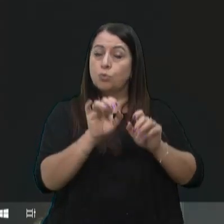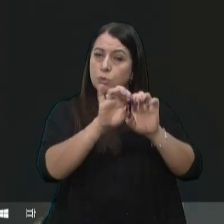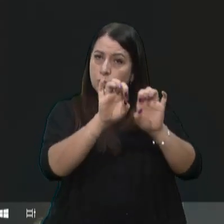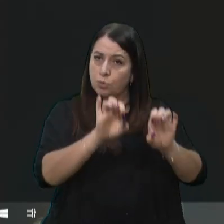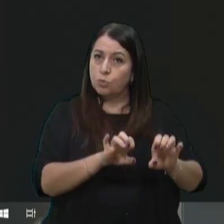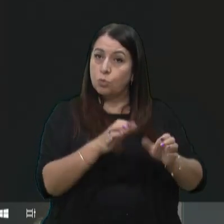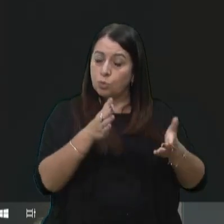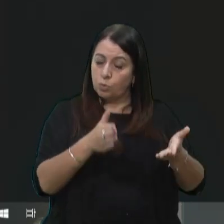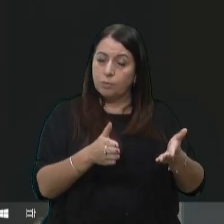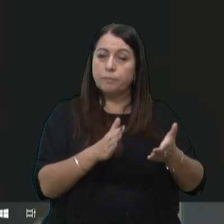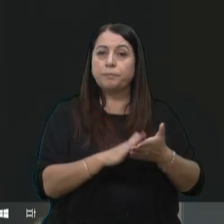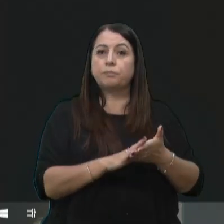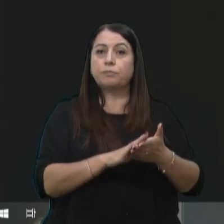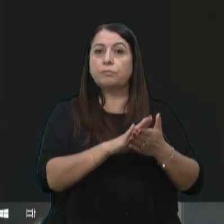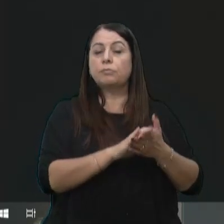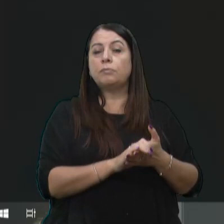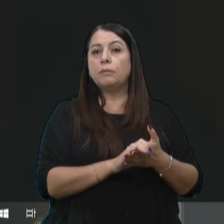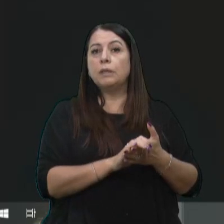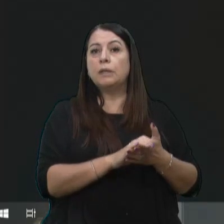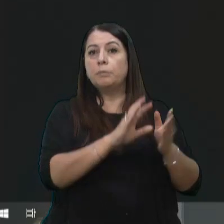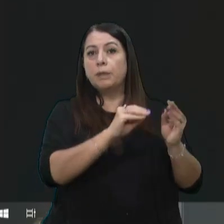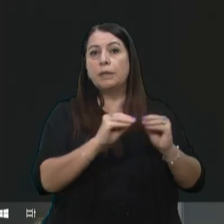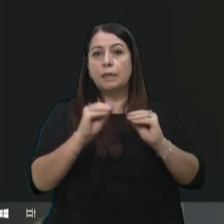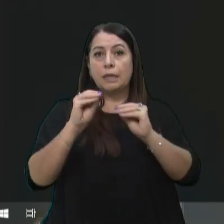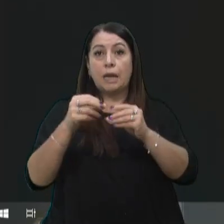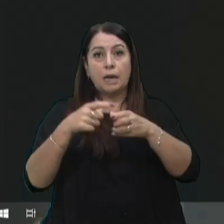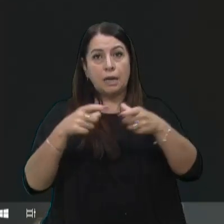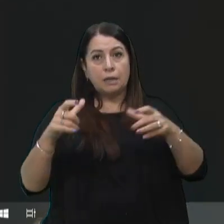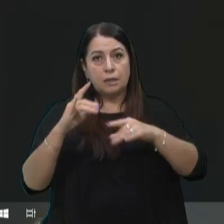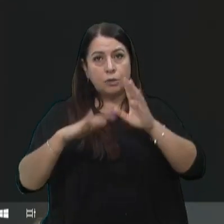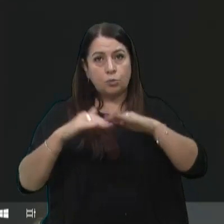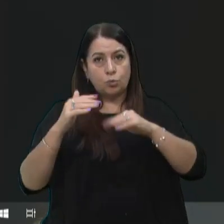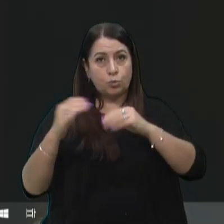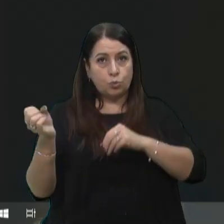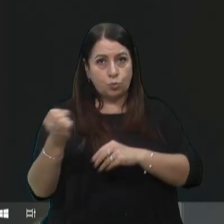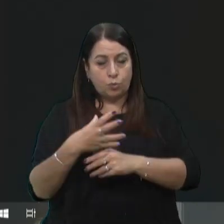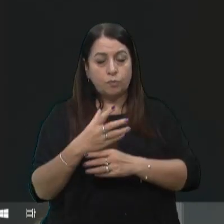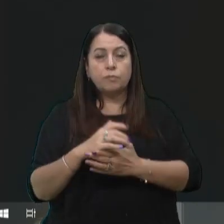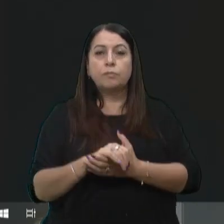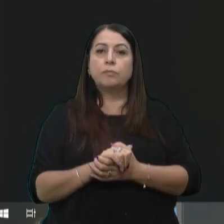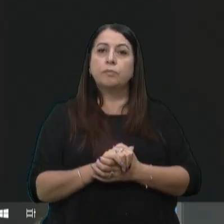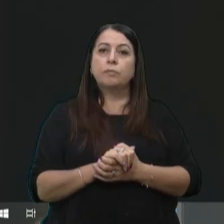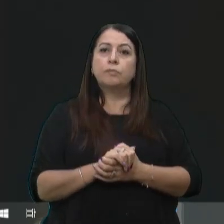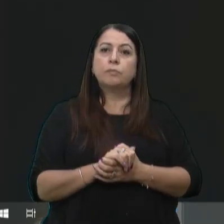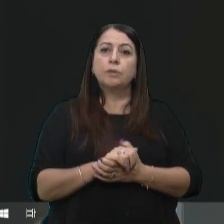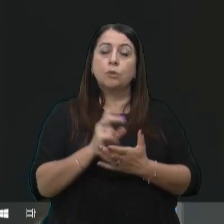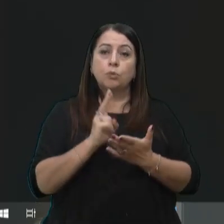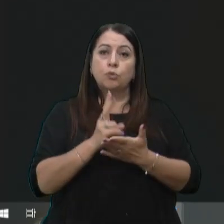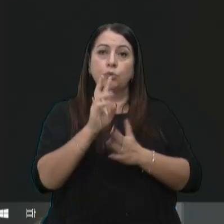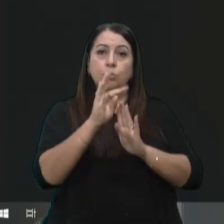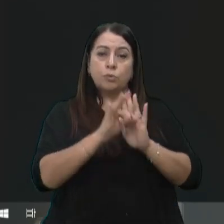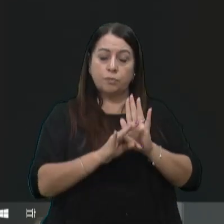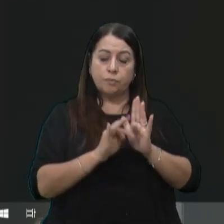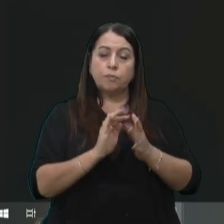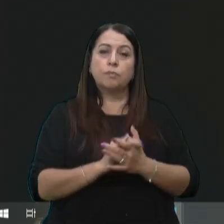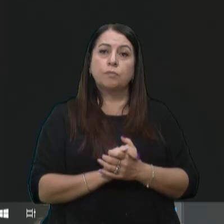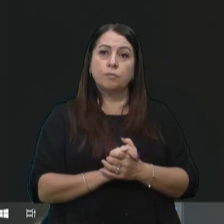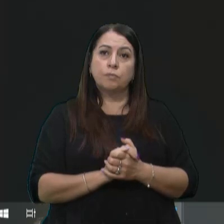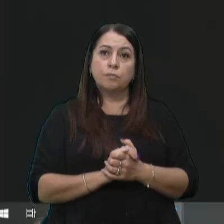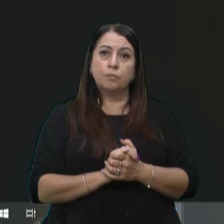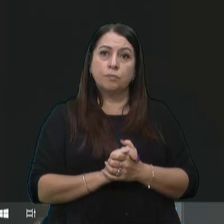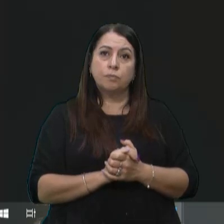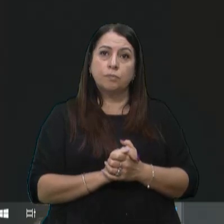atual e passarão para a área ampliada segue a matéria diz o seguinte